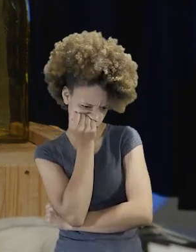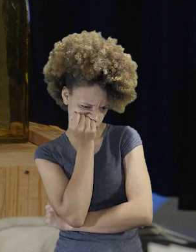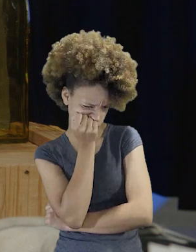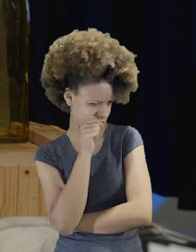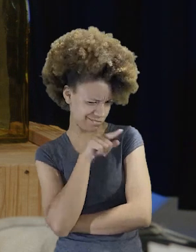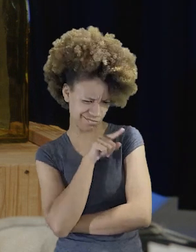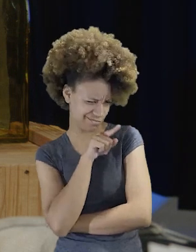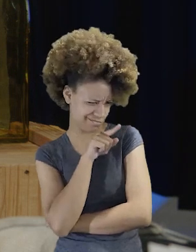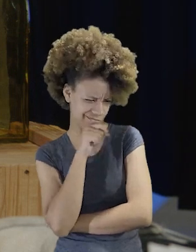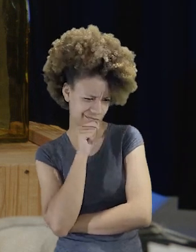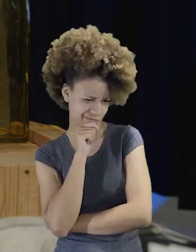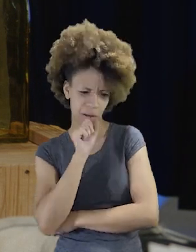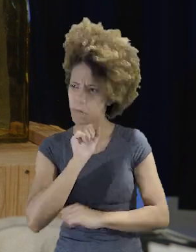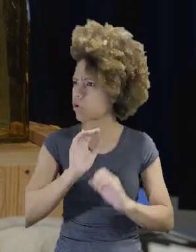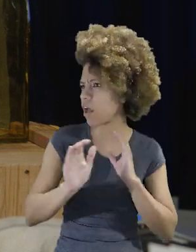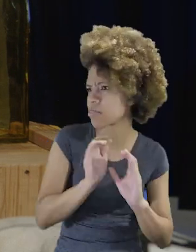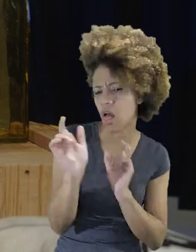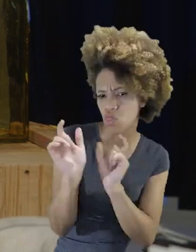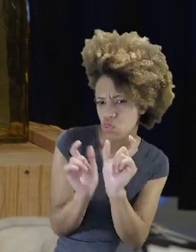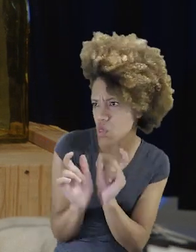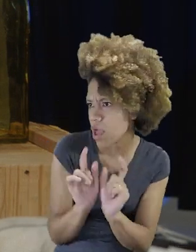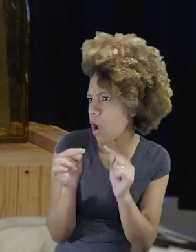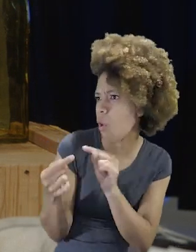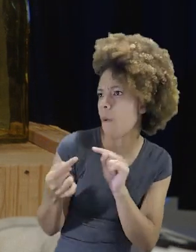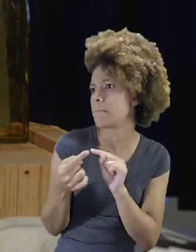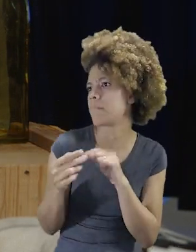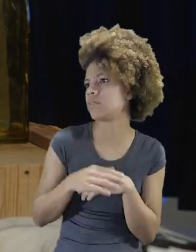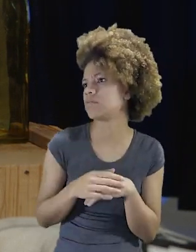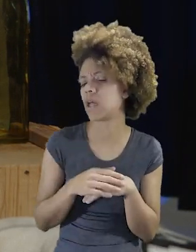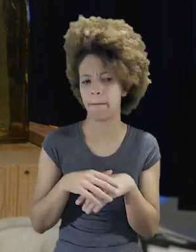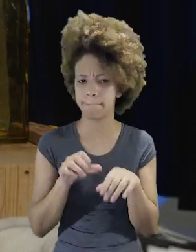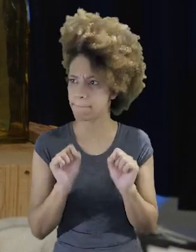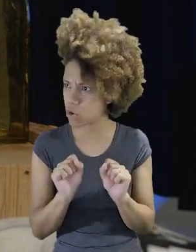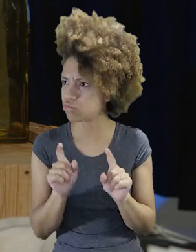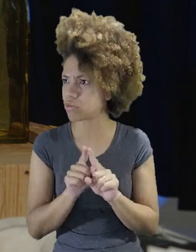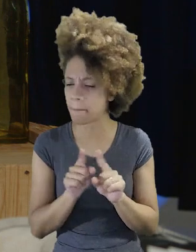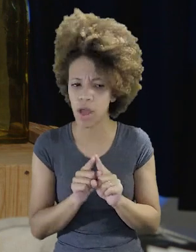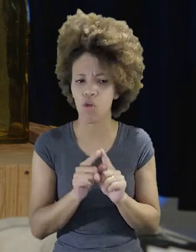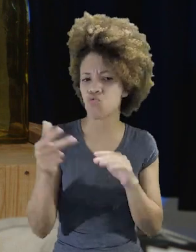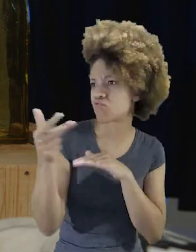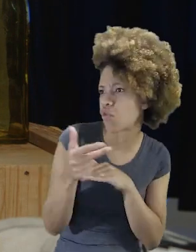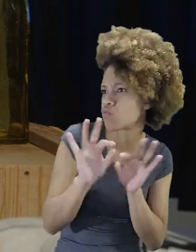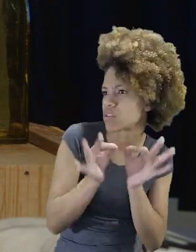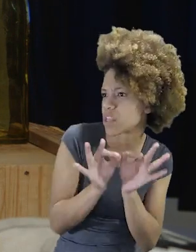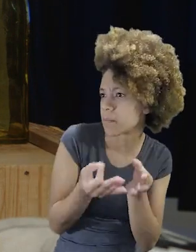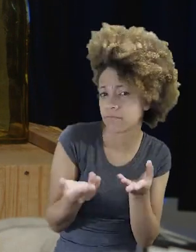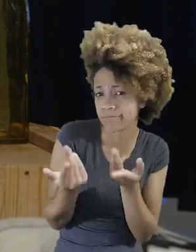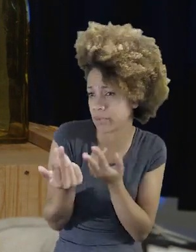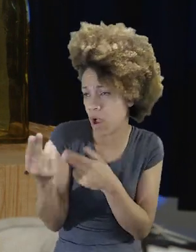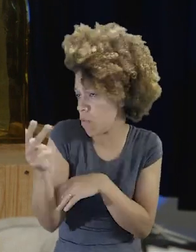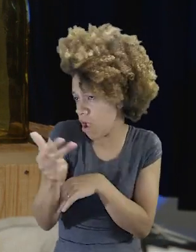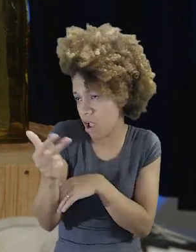não é isso aqui não é o treco pode ser cantado rimado sabe com flores complexos pode ser cantado com fogo simples